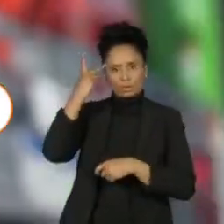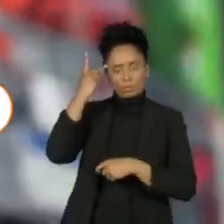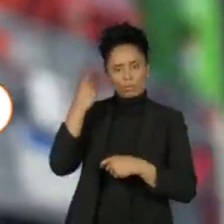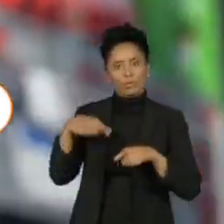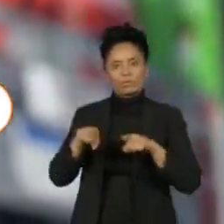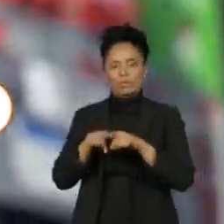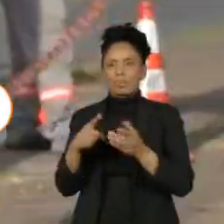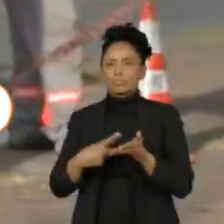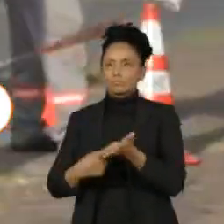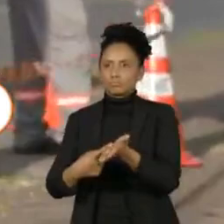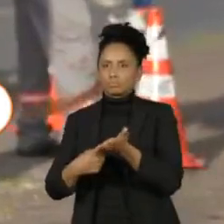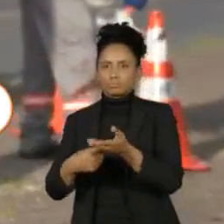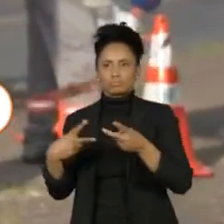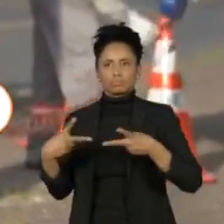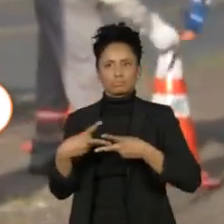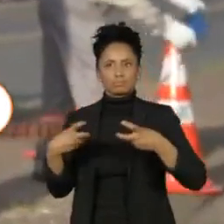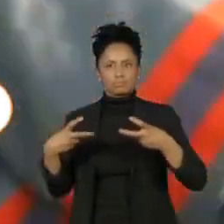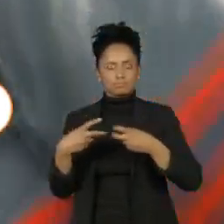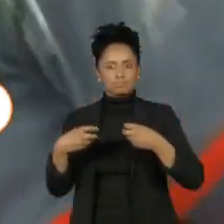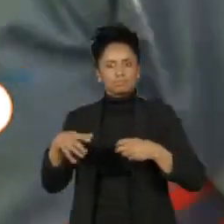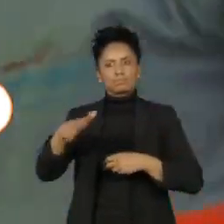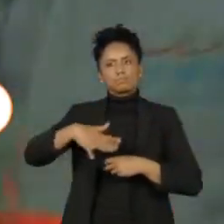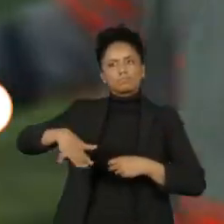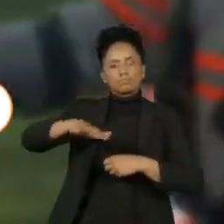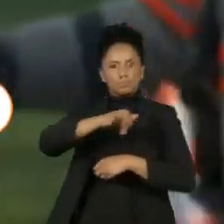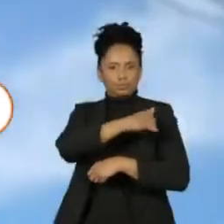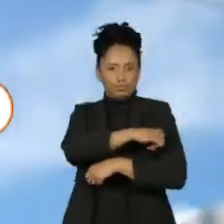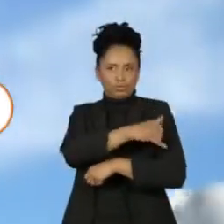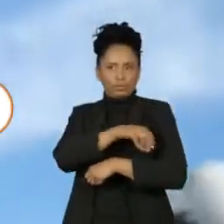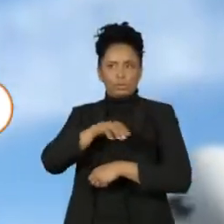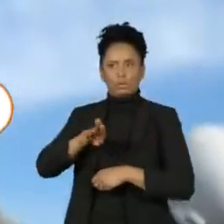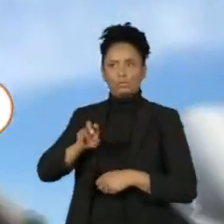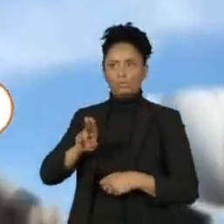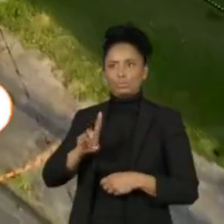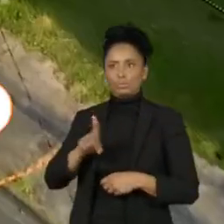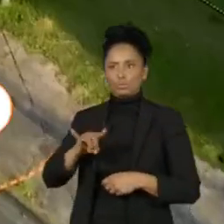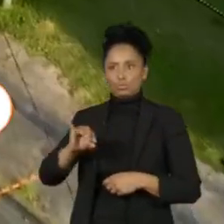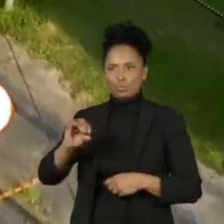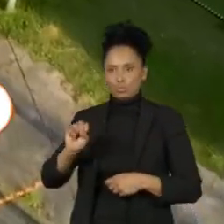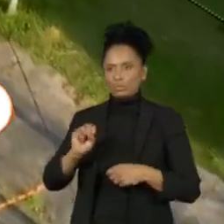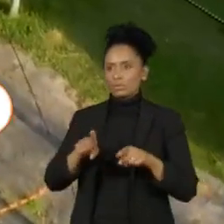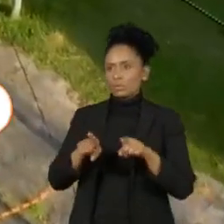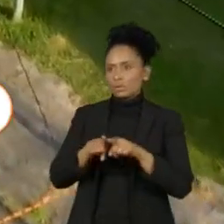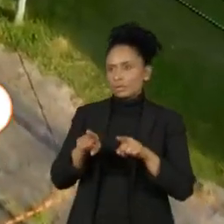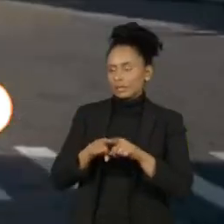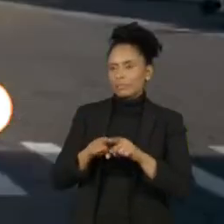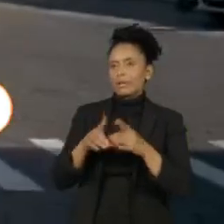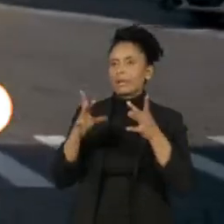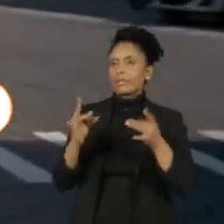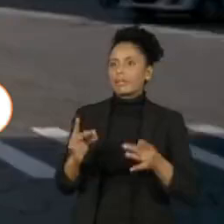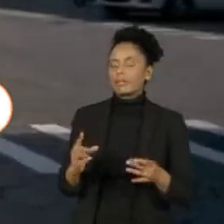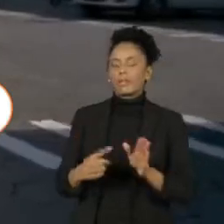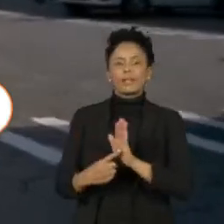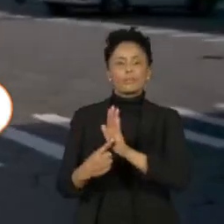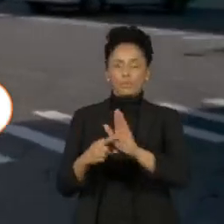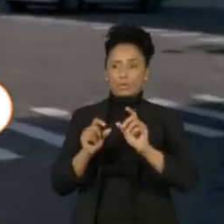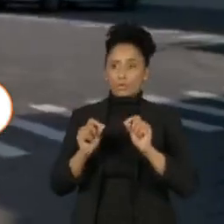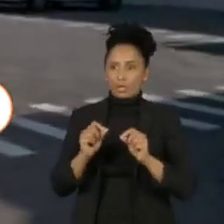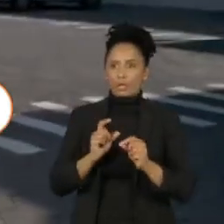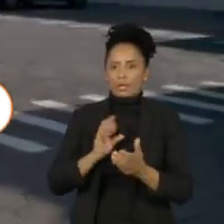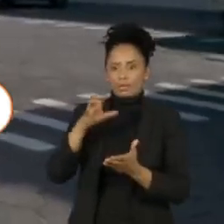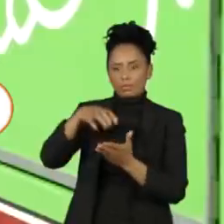com a Petrobras para o campo de Búzios lá no Rio de Janeiro esses dados são de um relatório do Conselho Empresarial